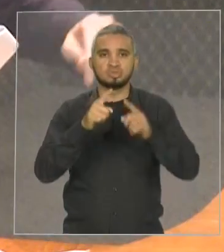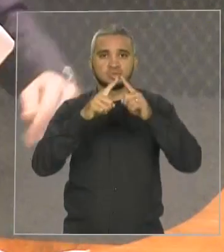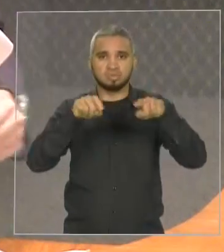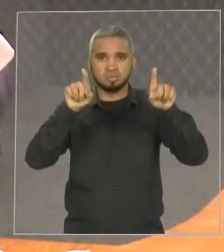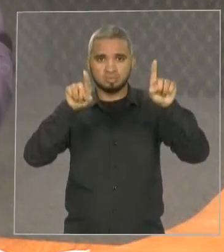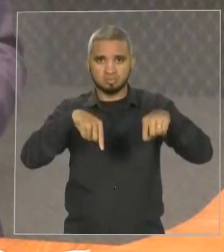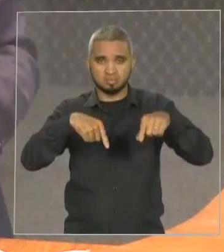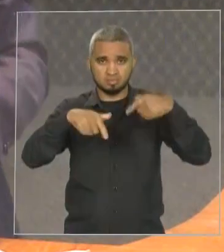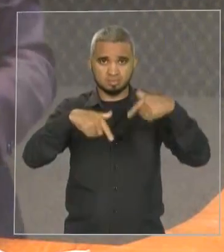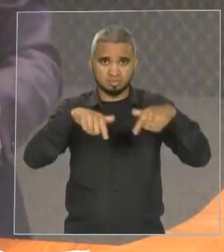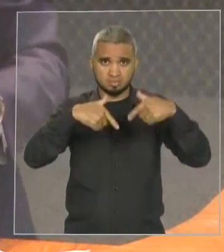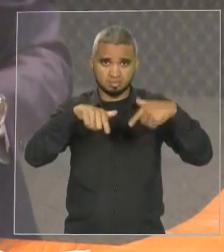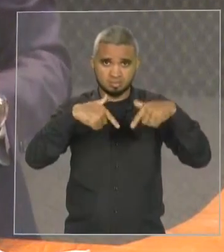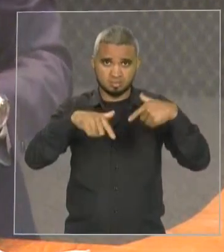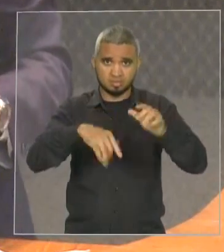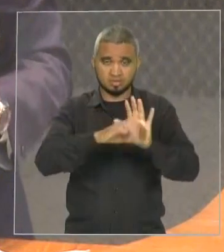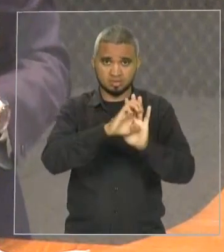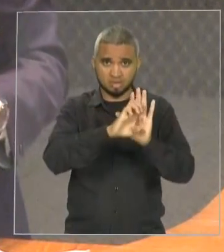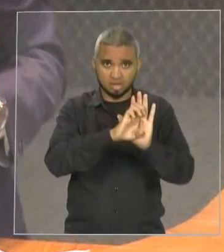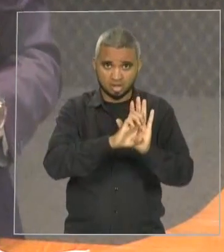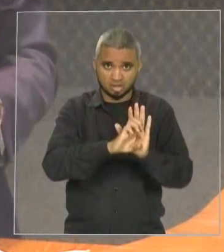no edital os profissionais de